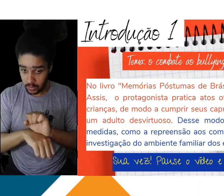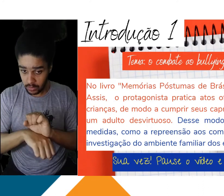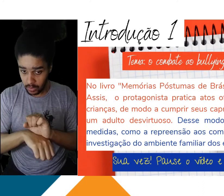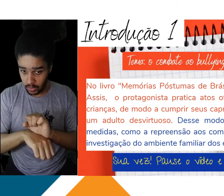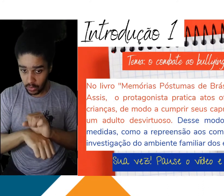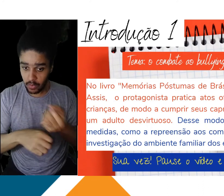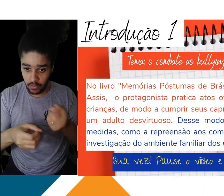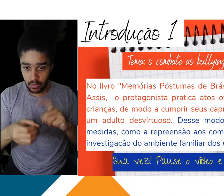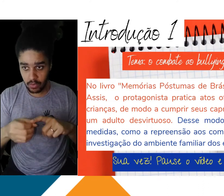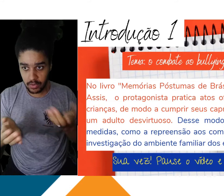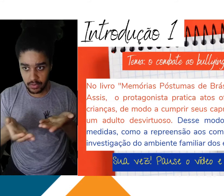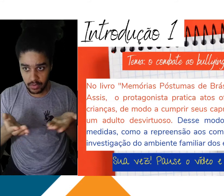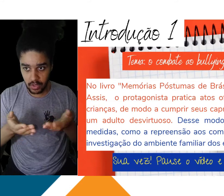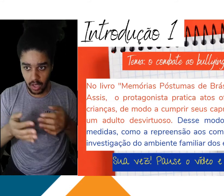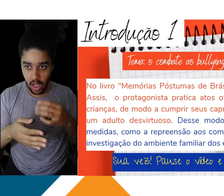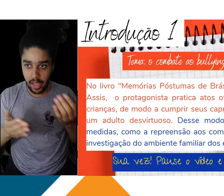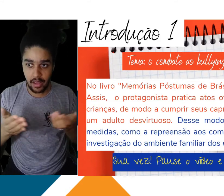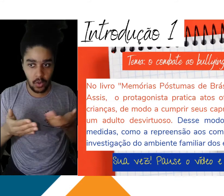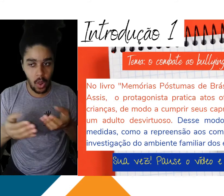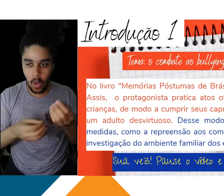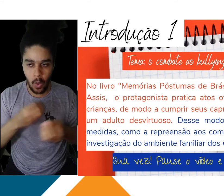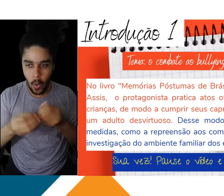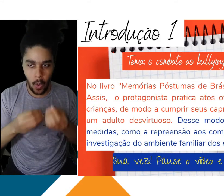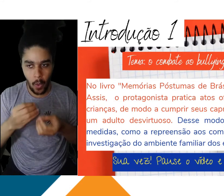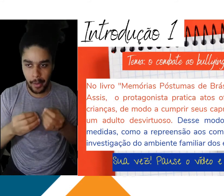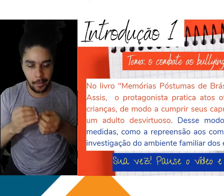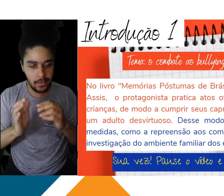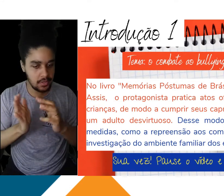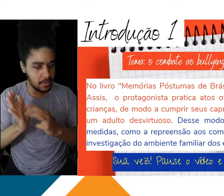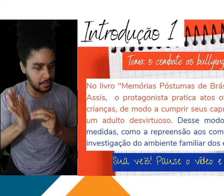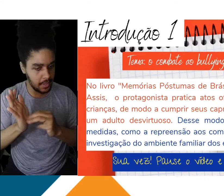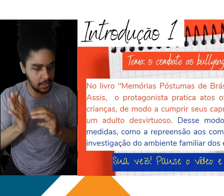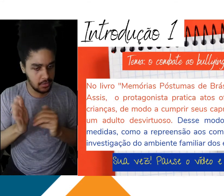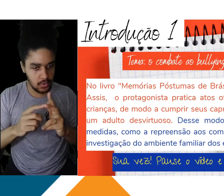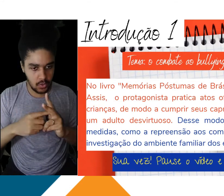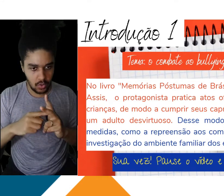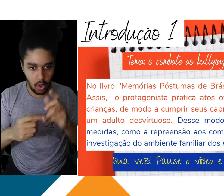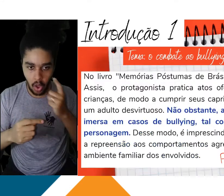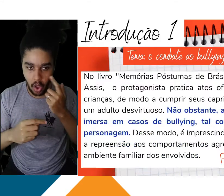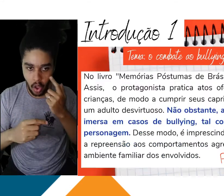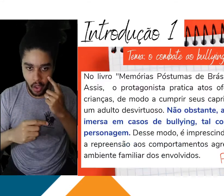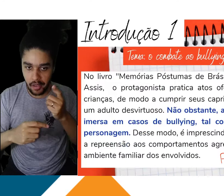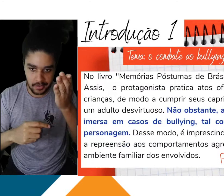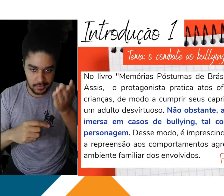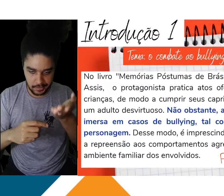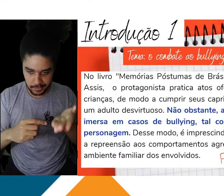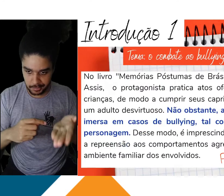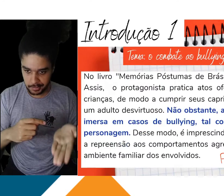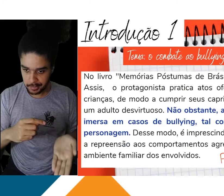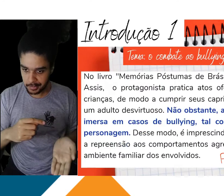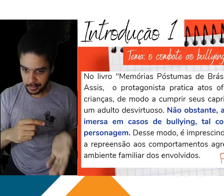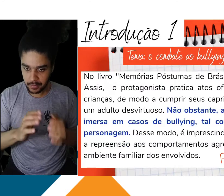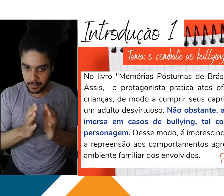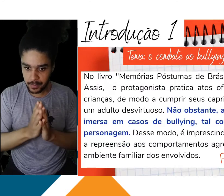Pausou? Despausou agora? Vamos ver a forma que eu dei esse método de conserto aqui. Vejam como é que eu consertei. No